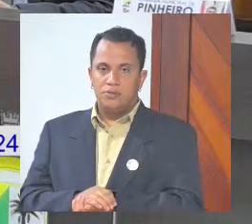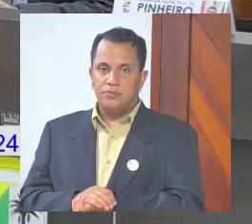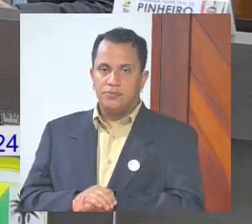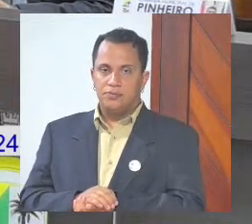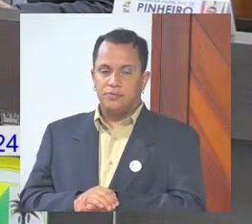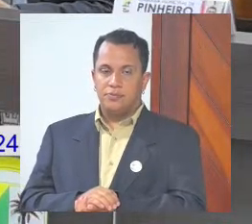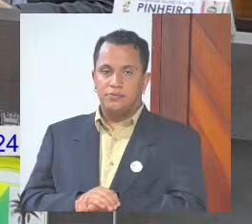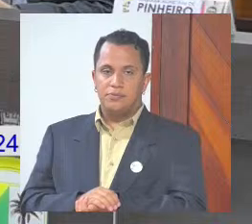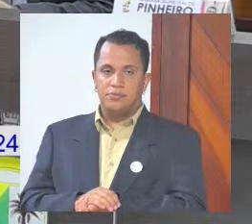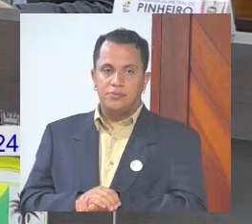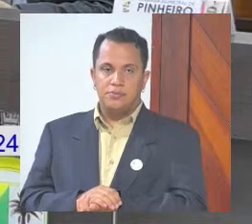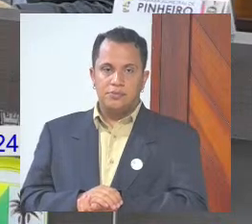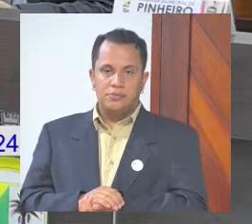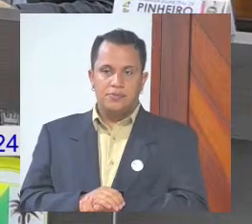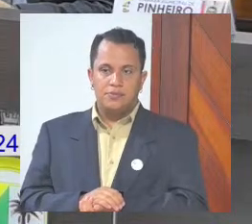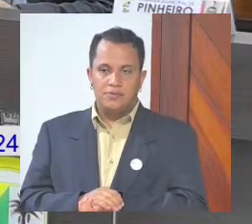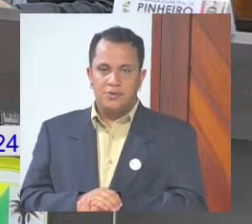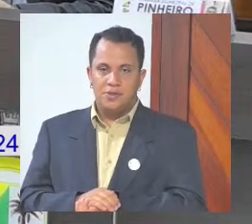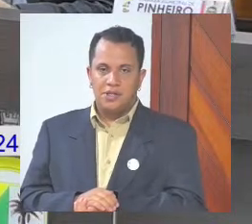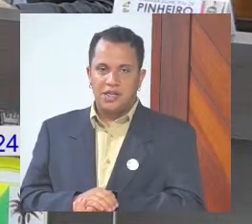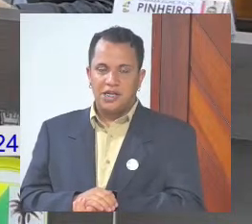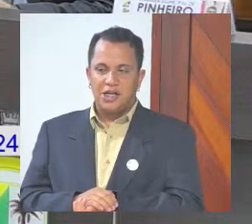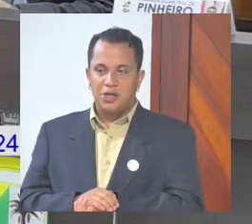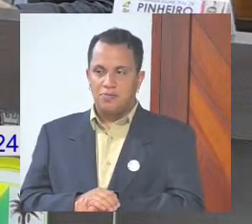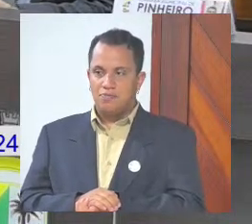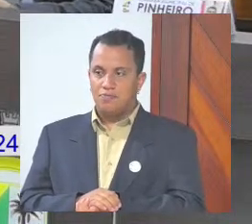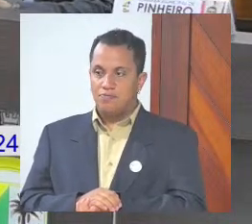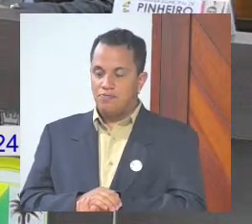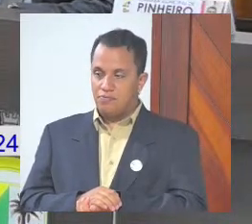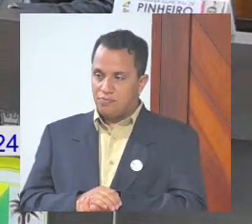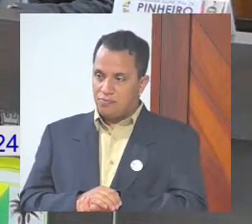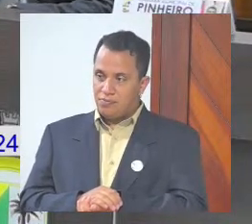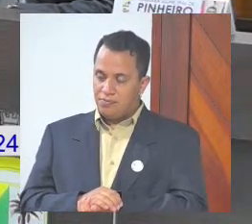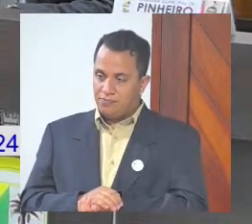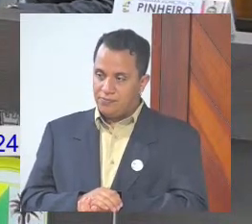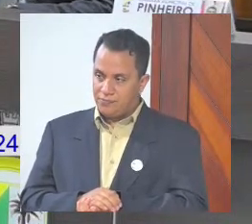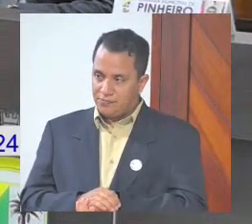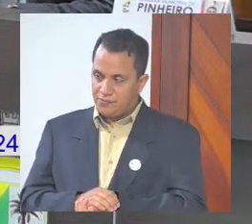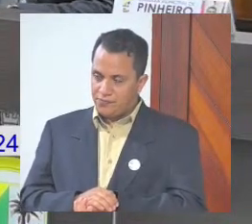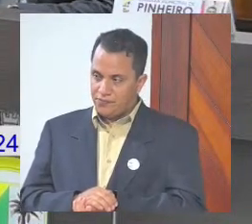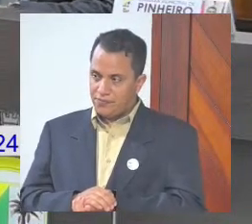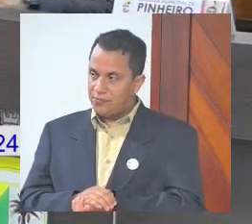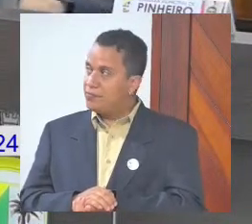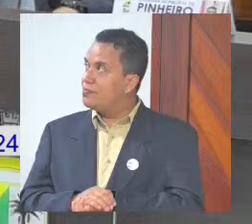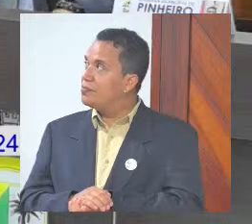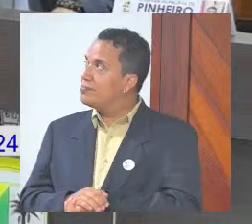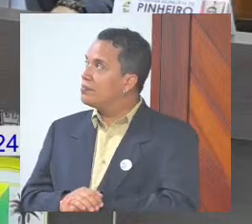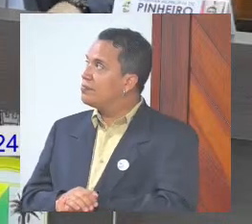É. Se mudar, a Riba tá fora. É.